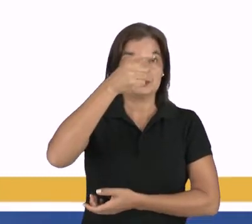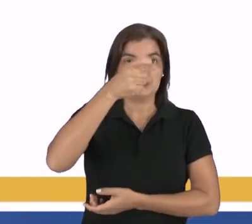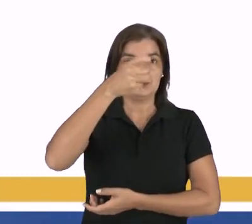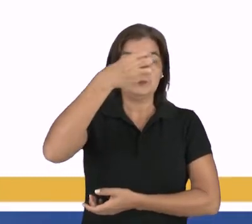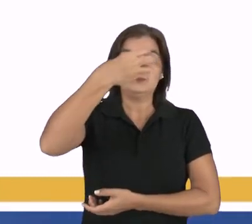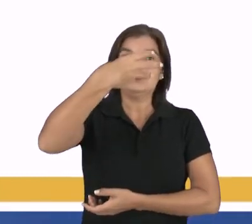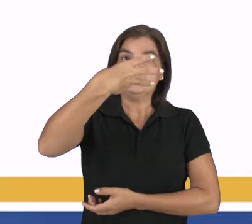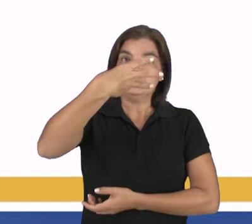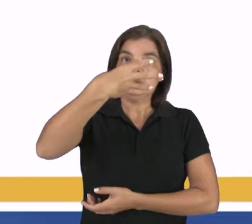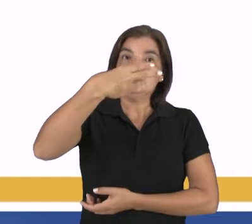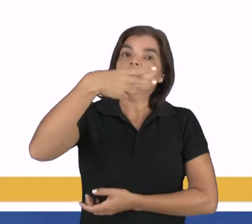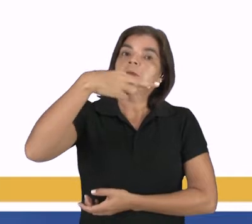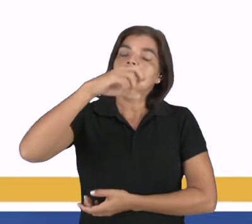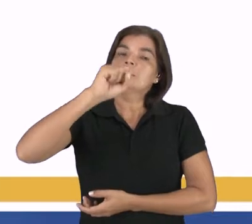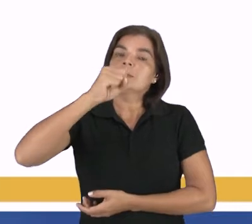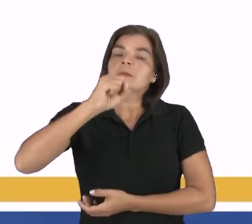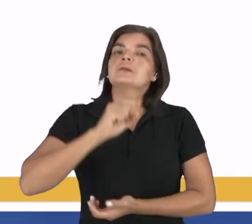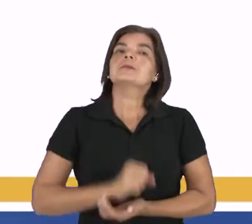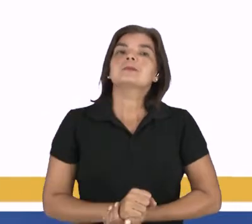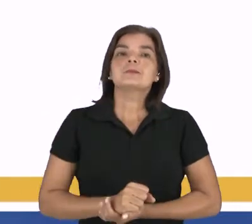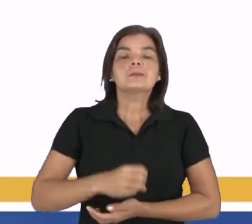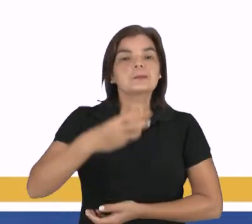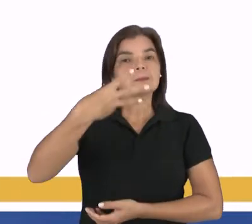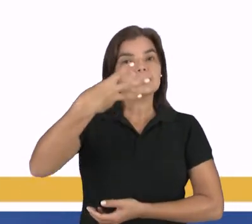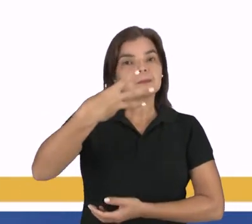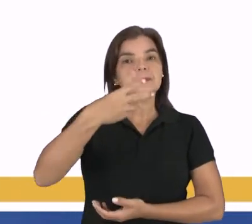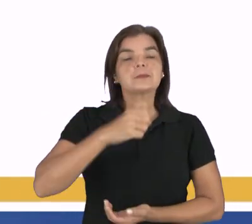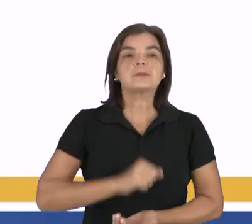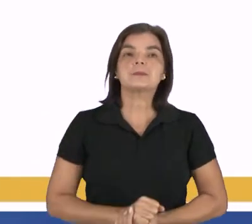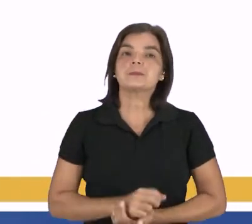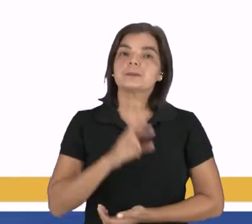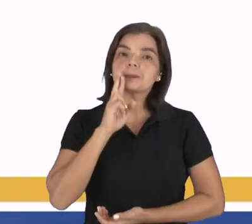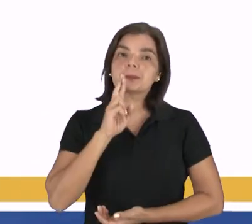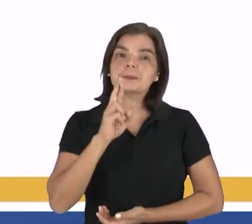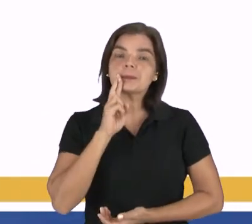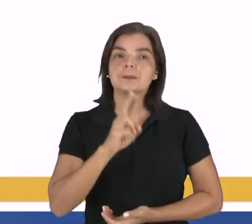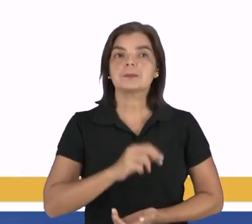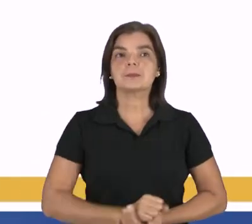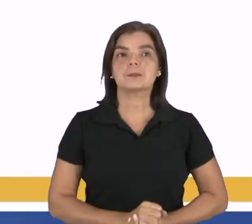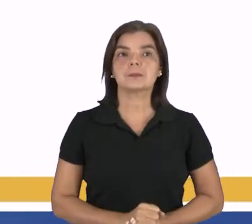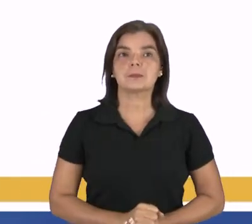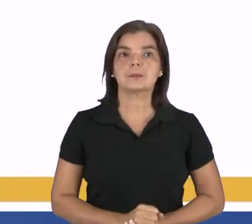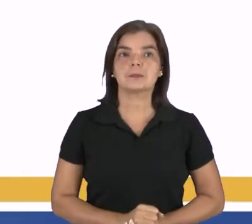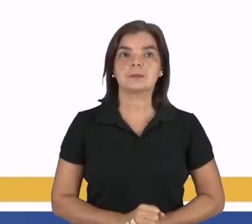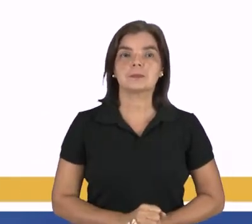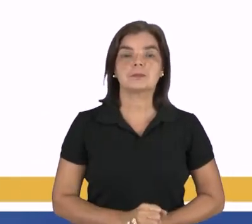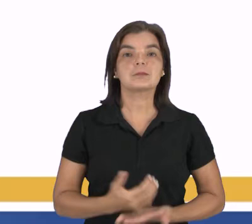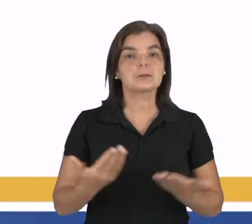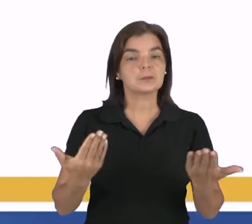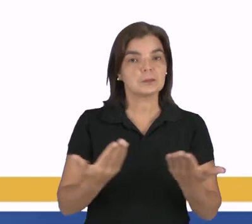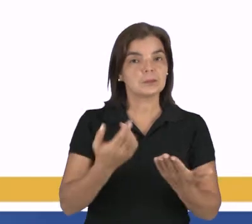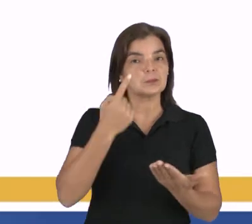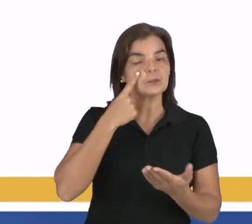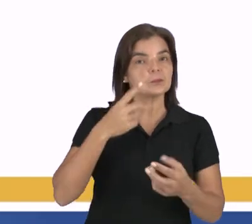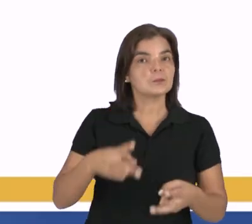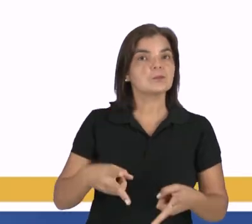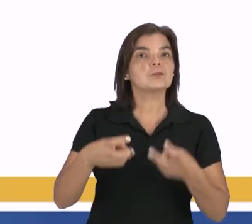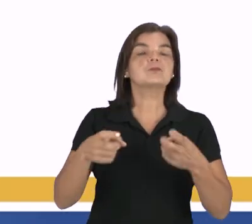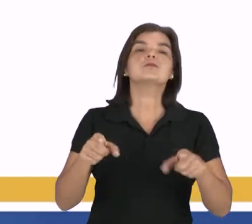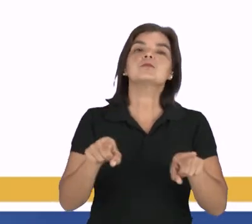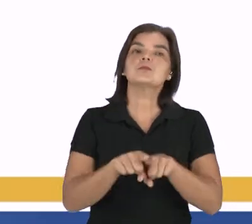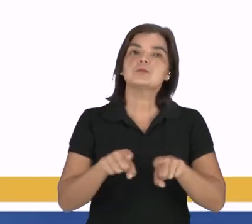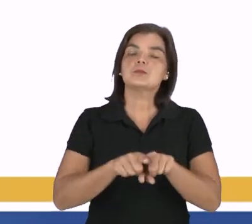igual a 8, nós vamos ter um 3 como resposta. Agora nós vamos